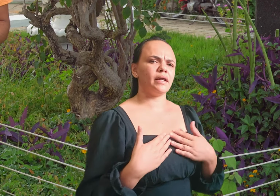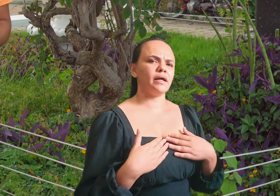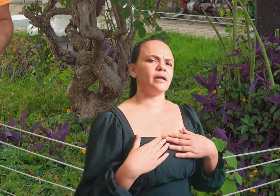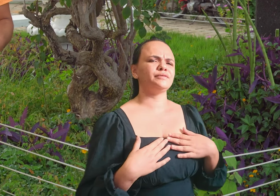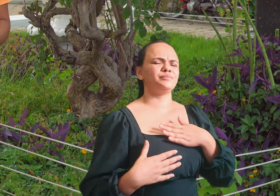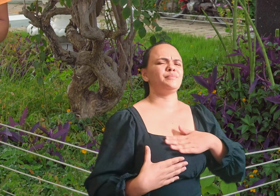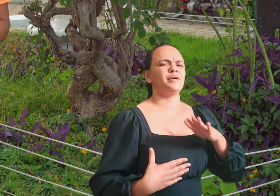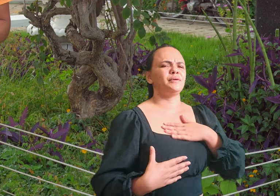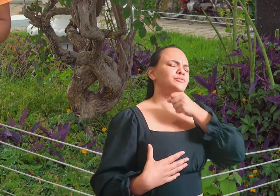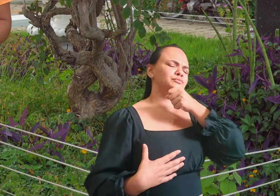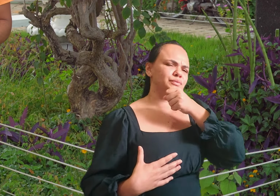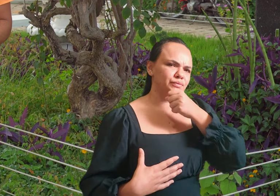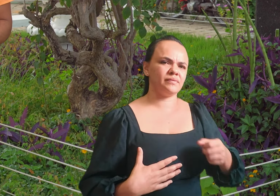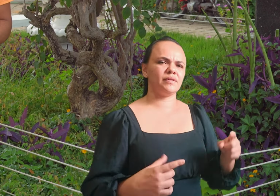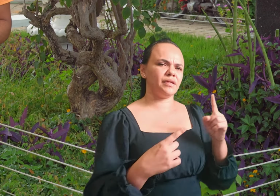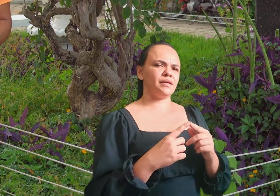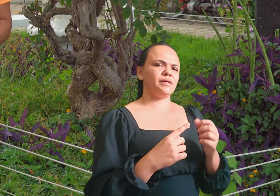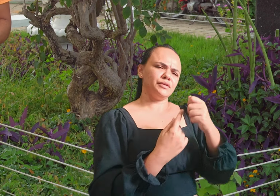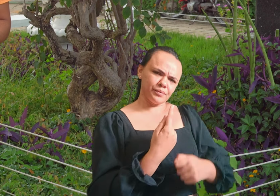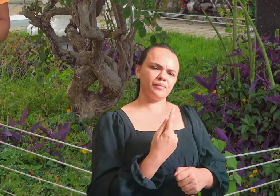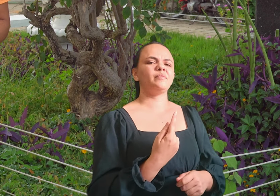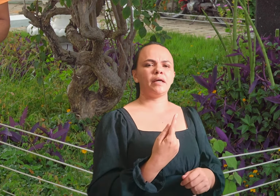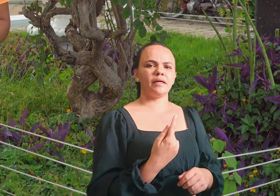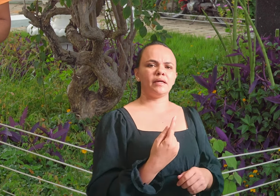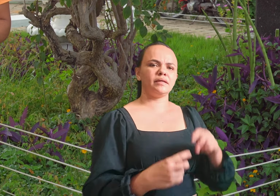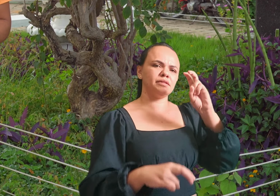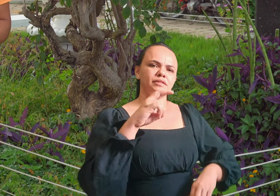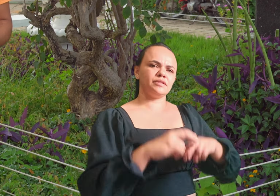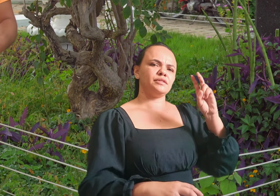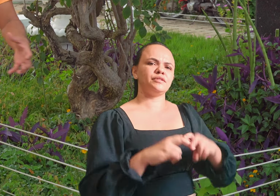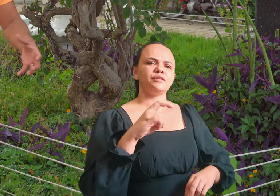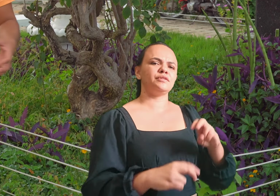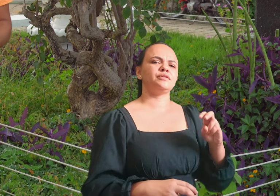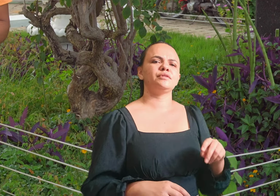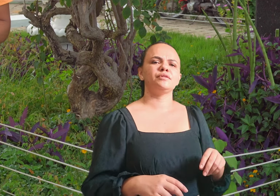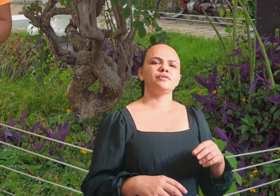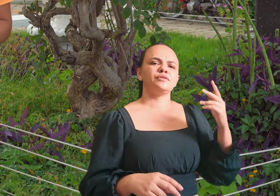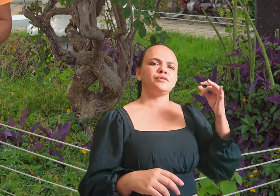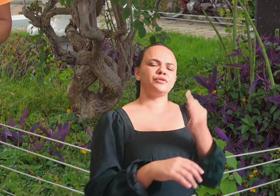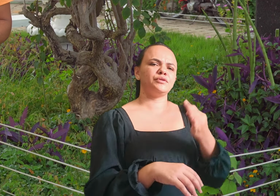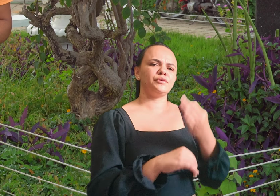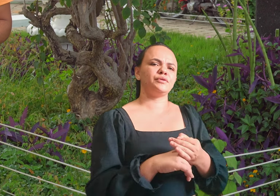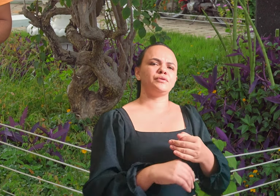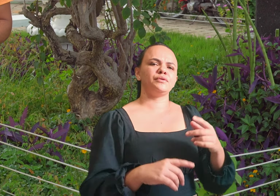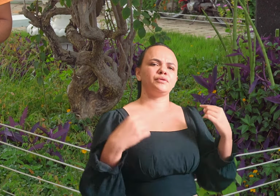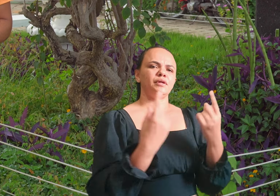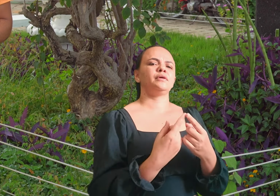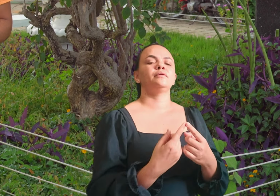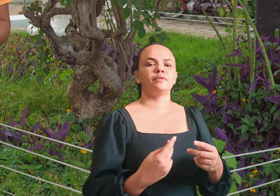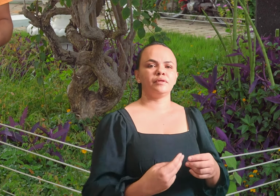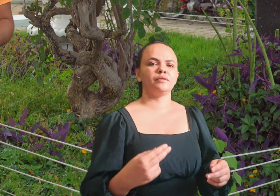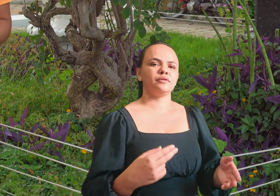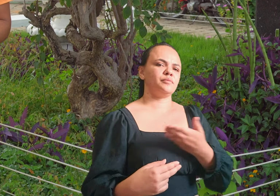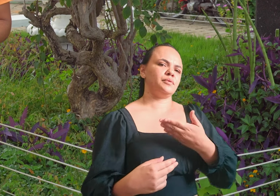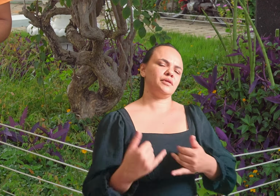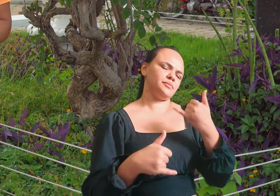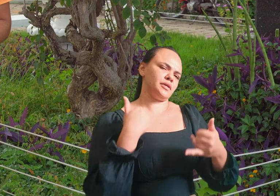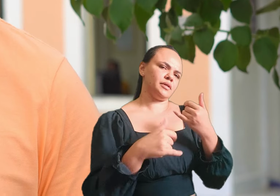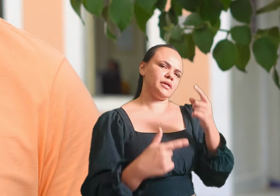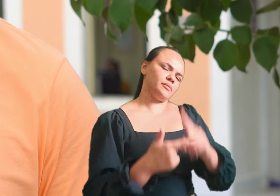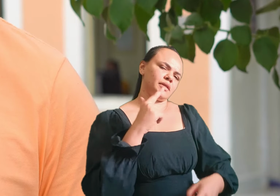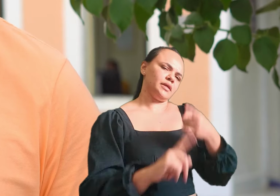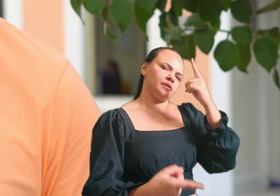que no mês de Julho e junho ali reuniu seus amigos para brincar o maneiro pau isso